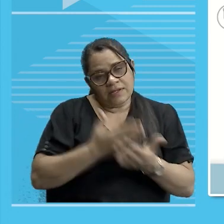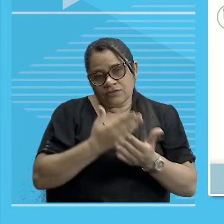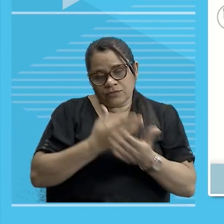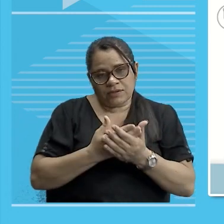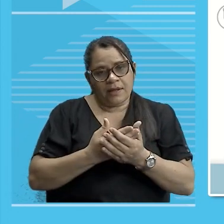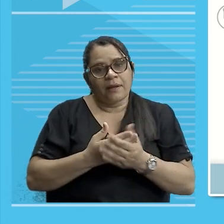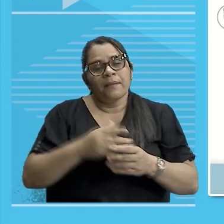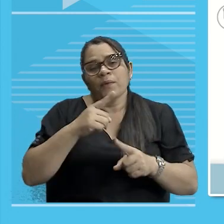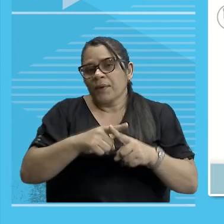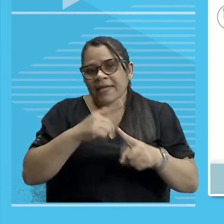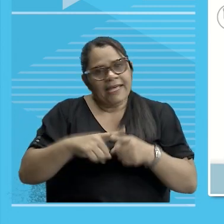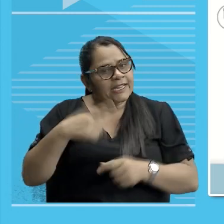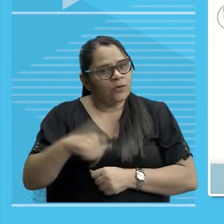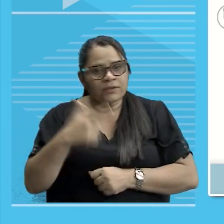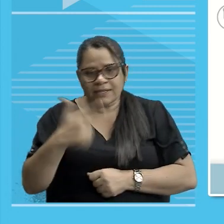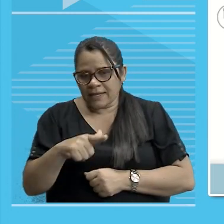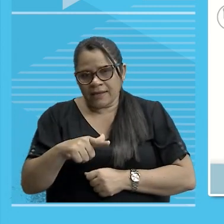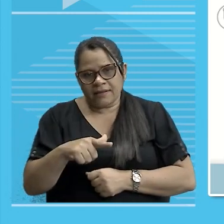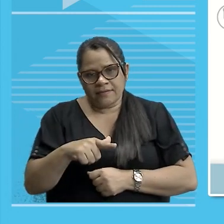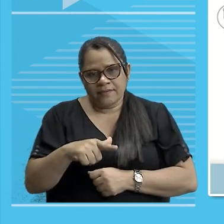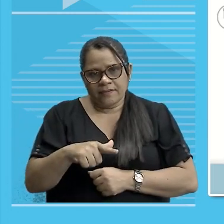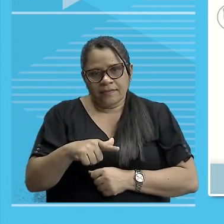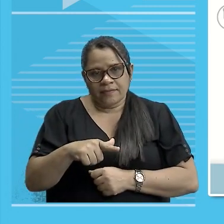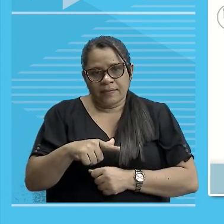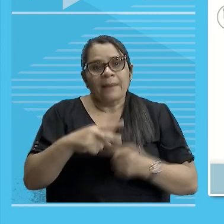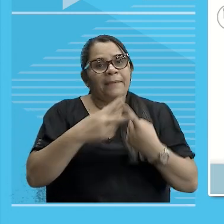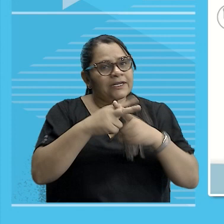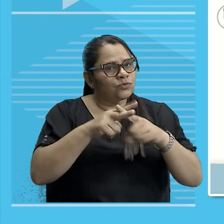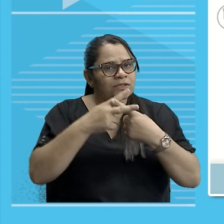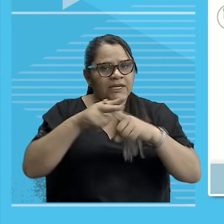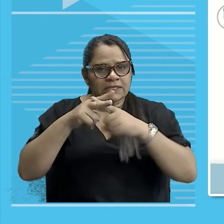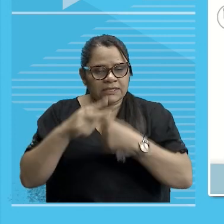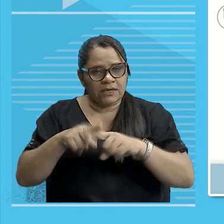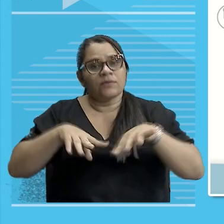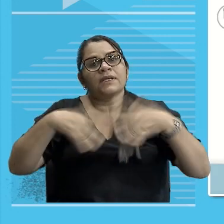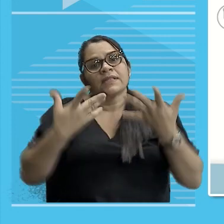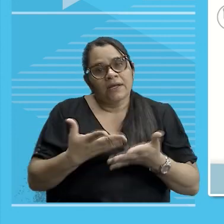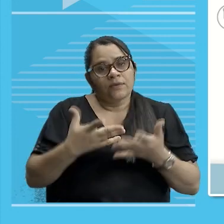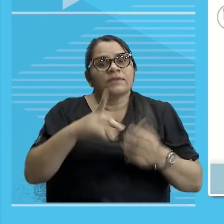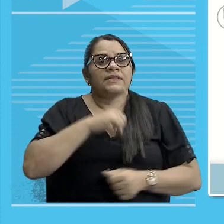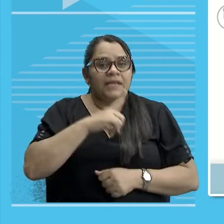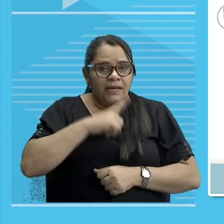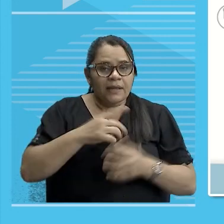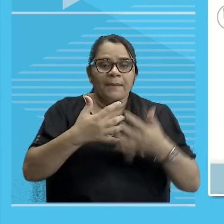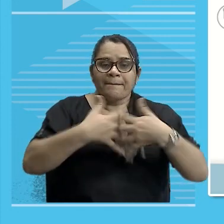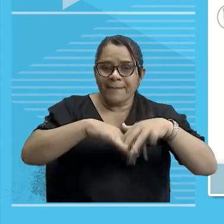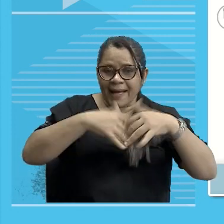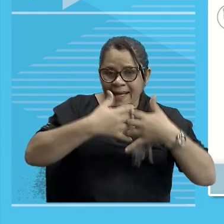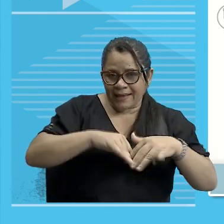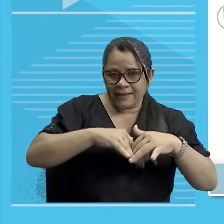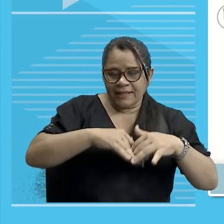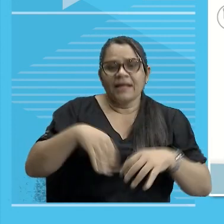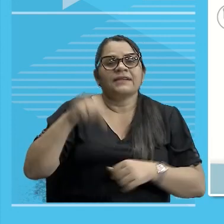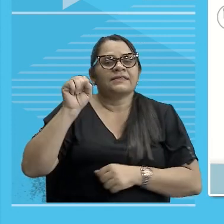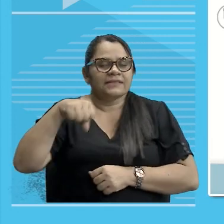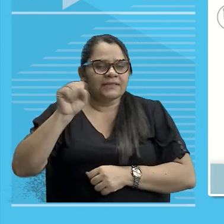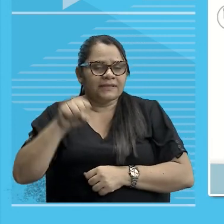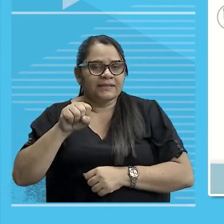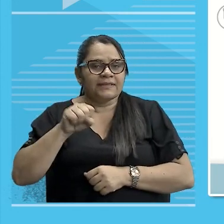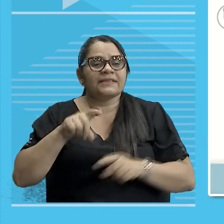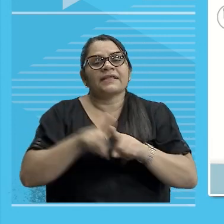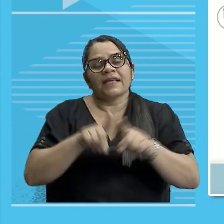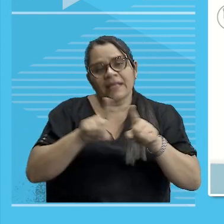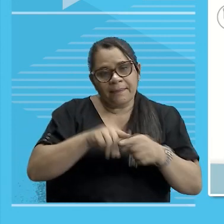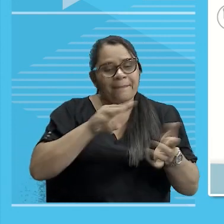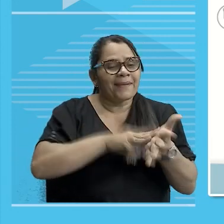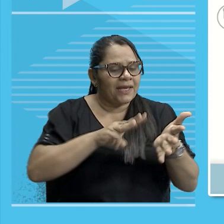ele tem matéria prima ele Existe máquinas ele existe meio ambiente mas existe métodos